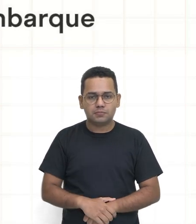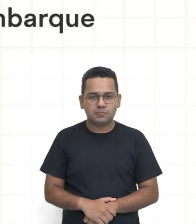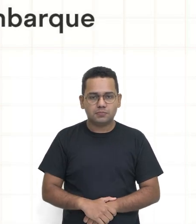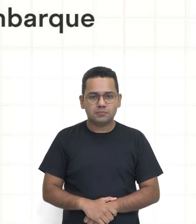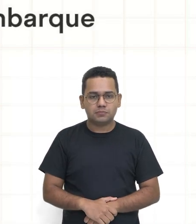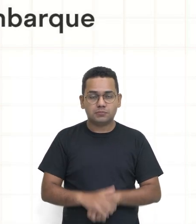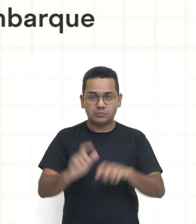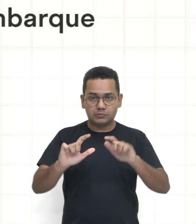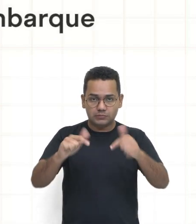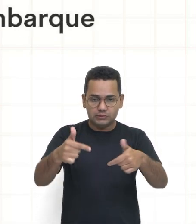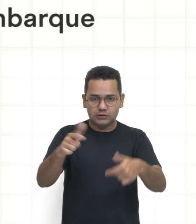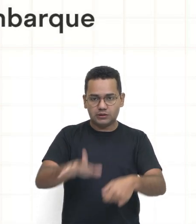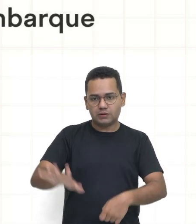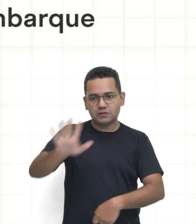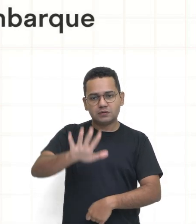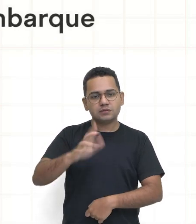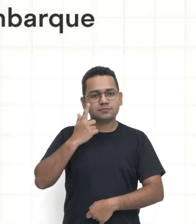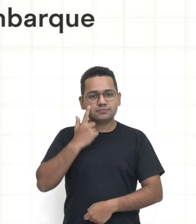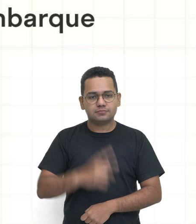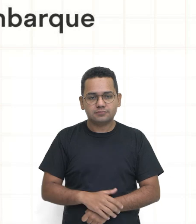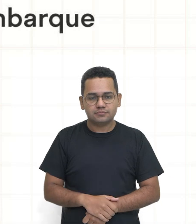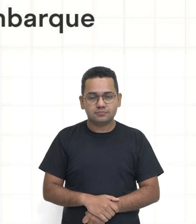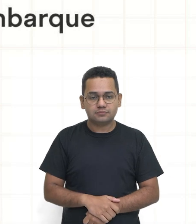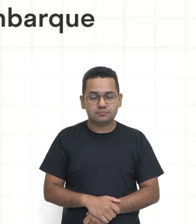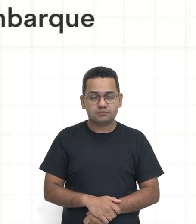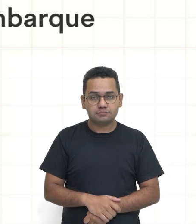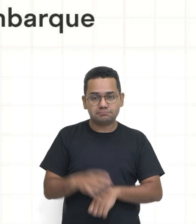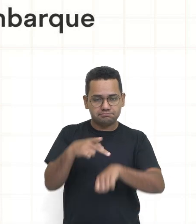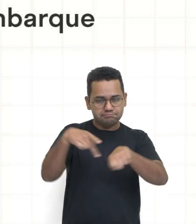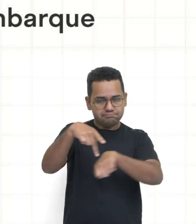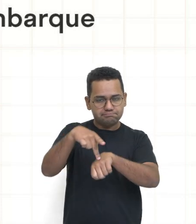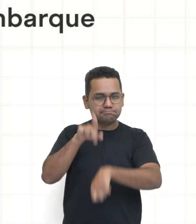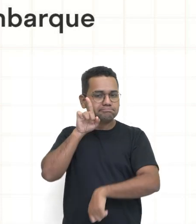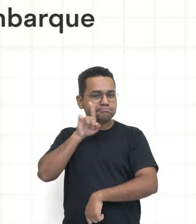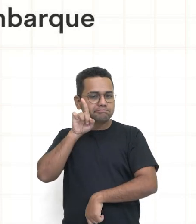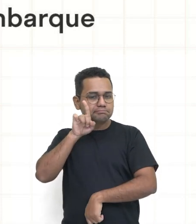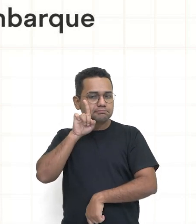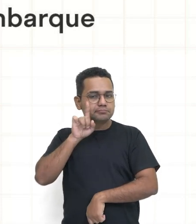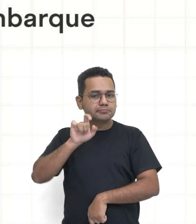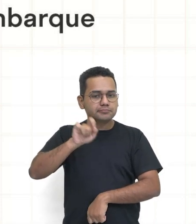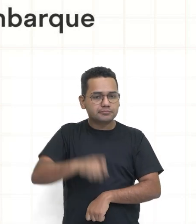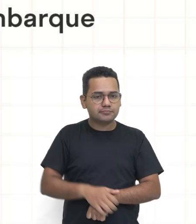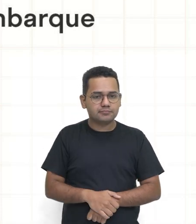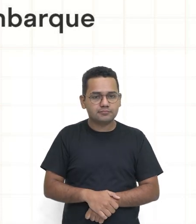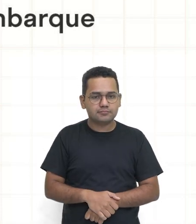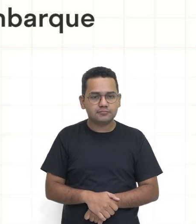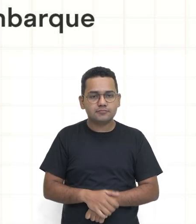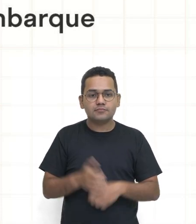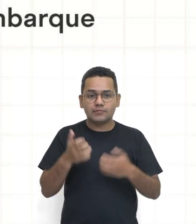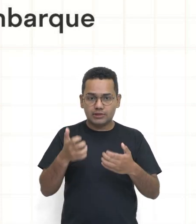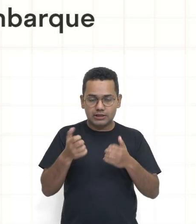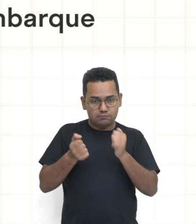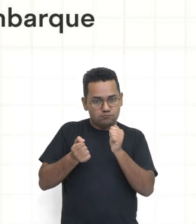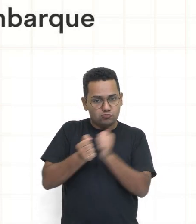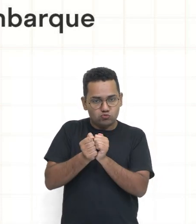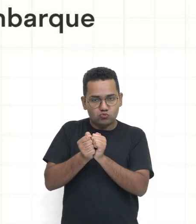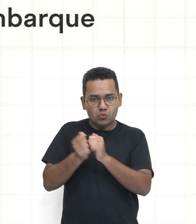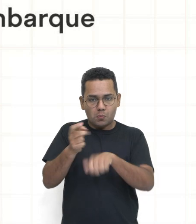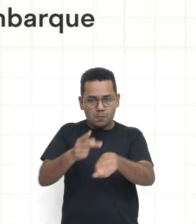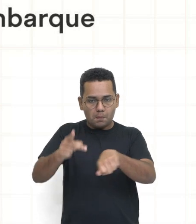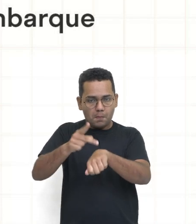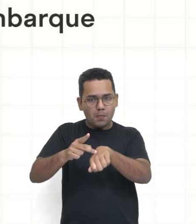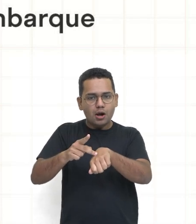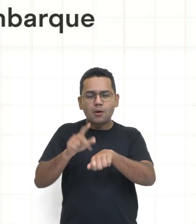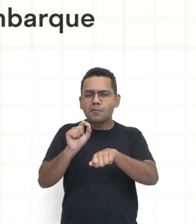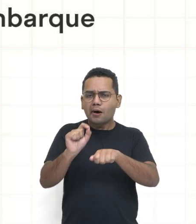Intervenção internacional, Guerra da Coreia. Os Estados Unidos lideraram a formação de uma coligação de países